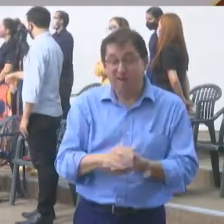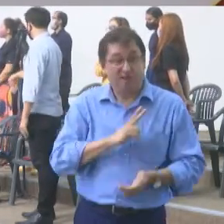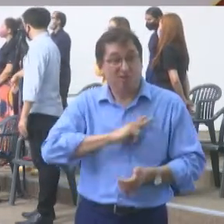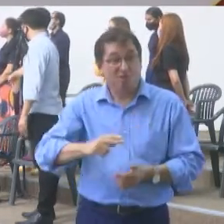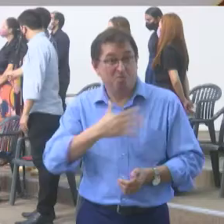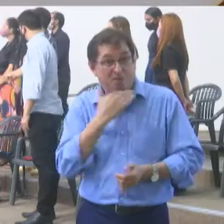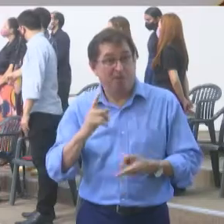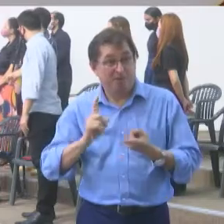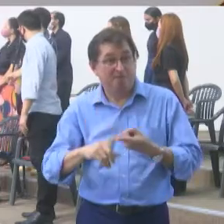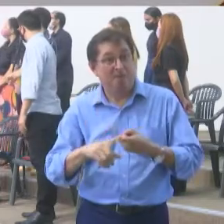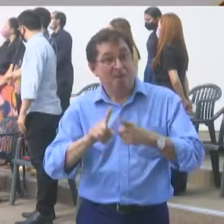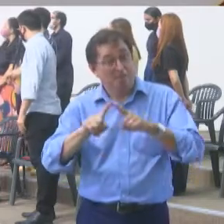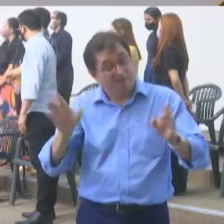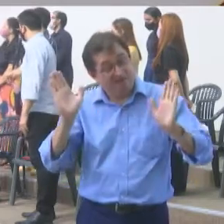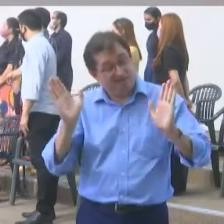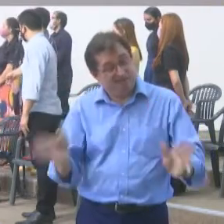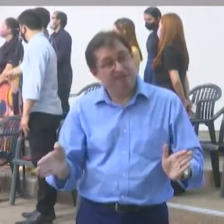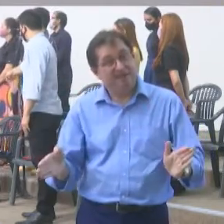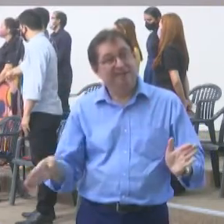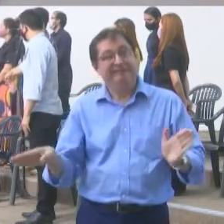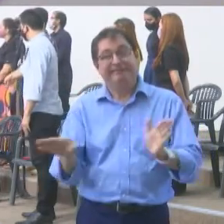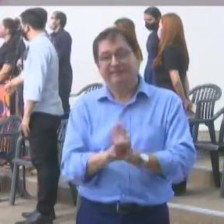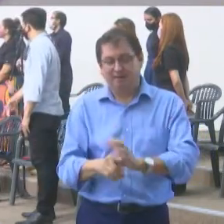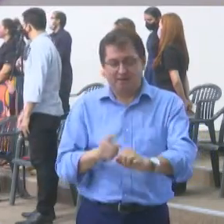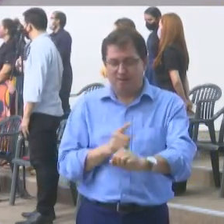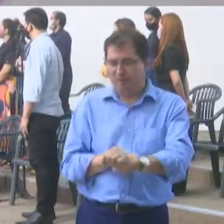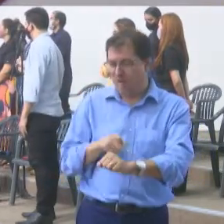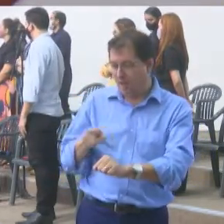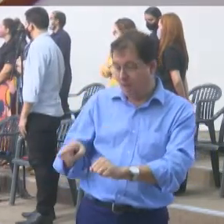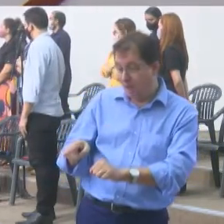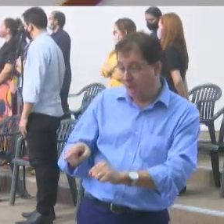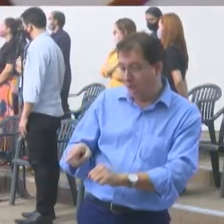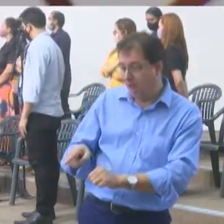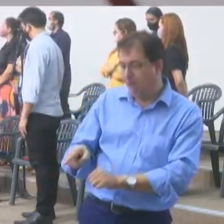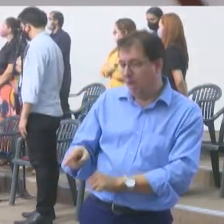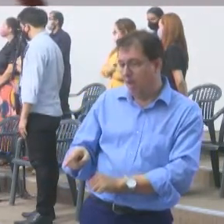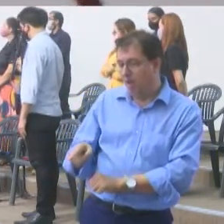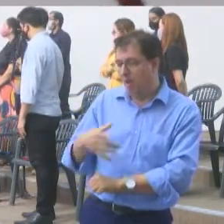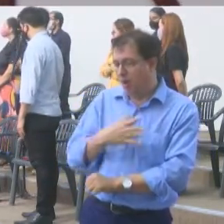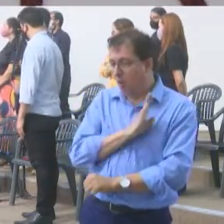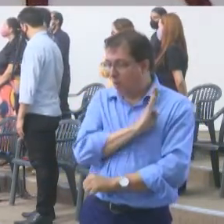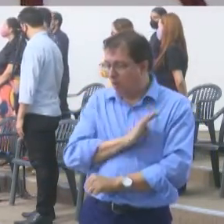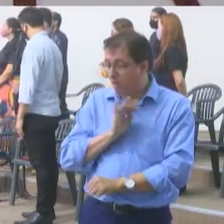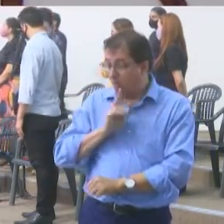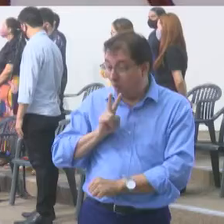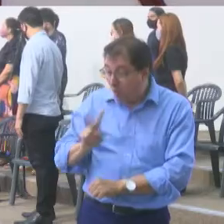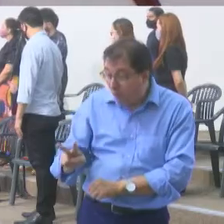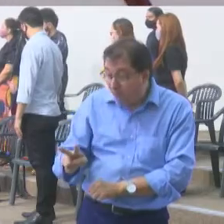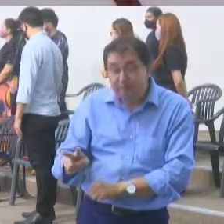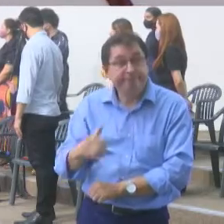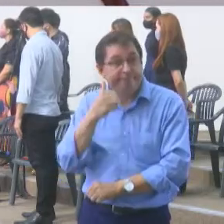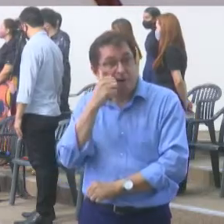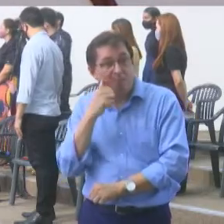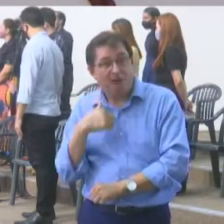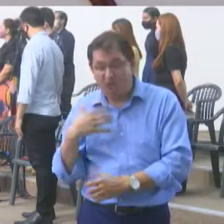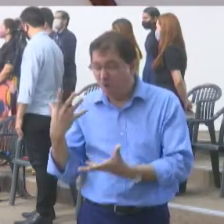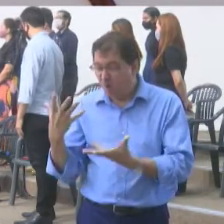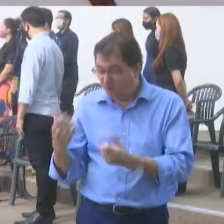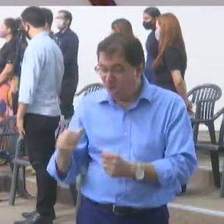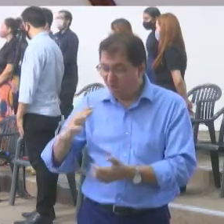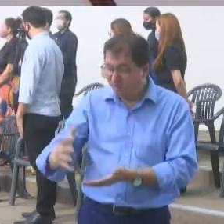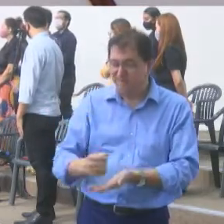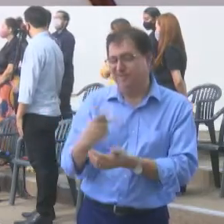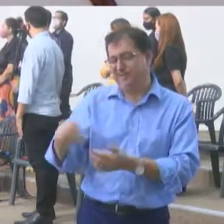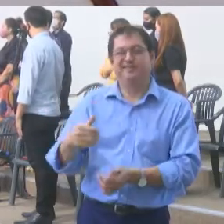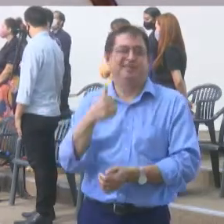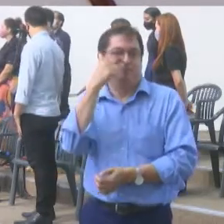perde, ele só abre mão. Aqui nesse texto, Boaz teve que perder, Boaz teve que abrir mão. Tem que ter dinheiro, tem que estar disposto. Por último, primeiro, tem